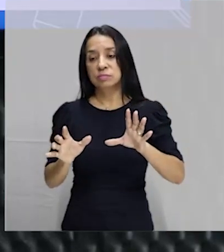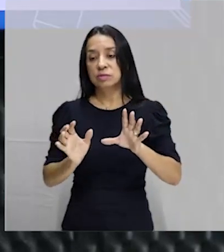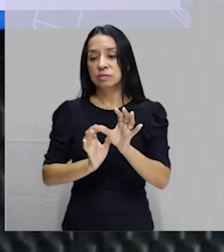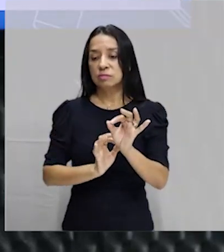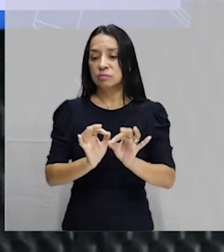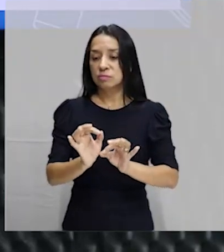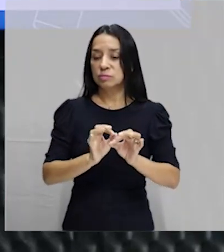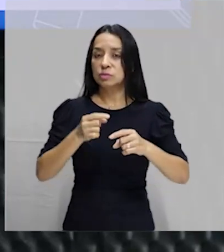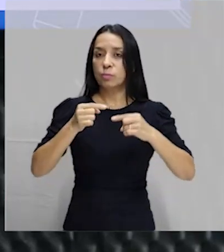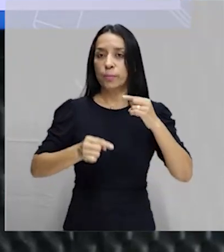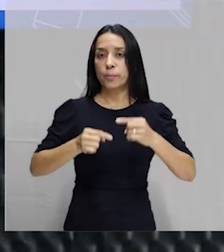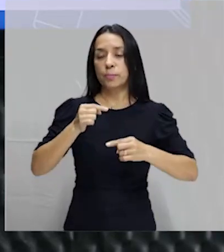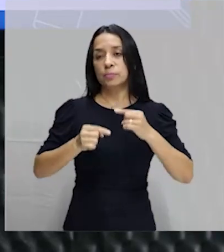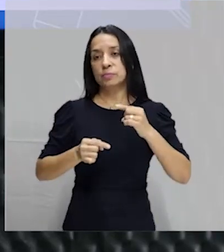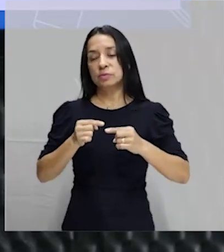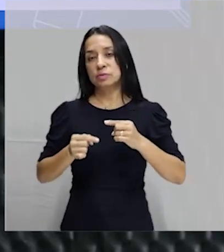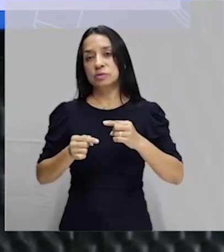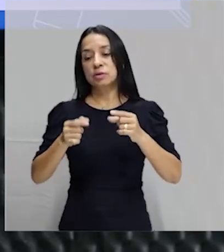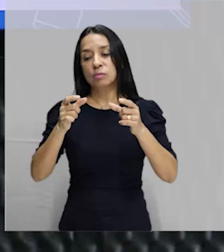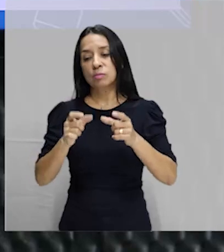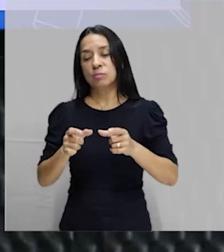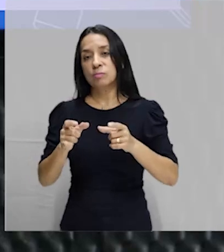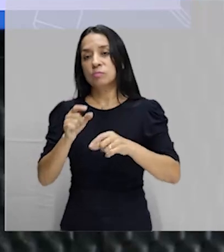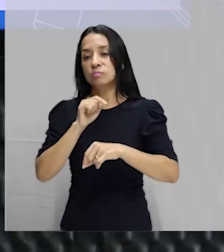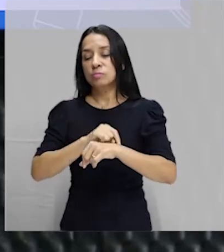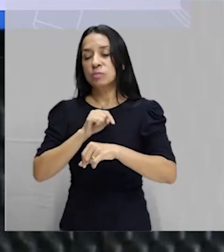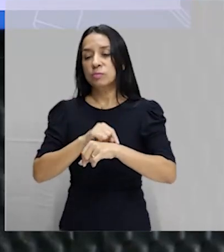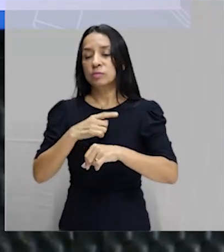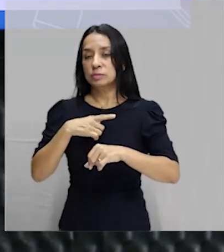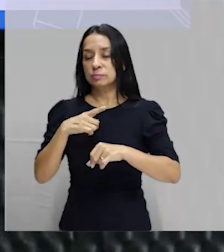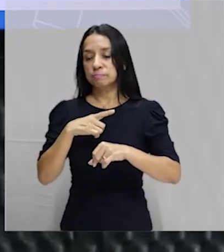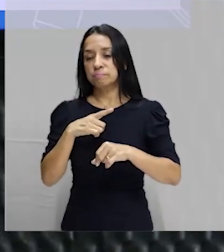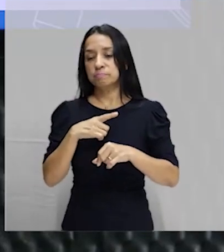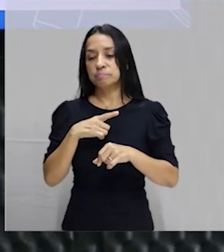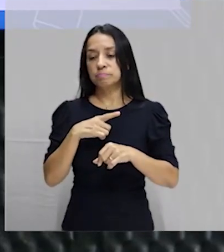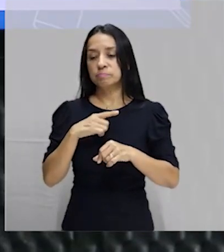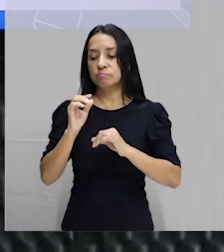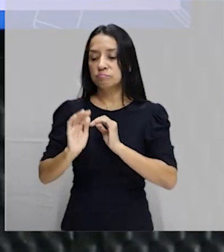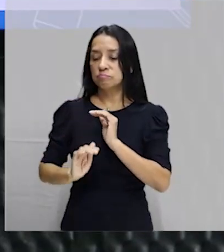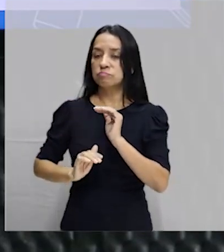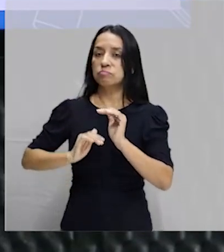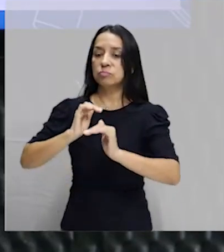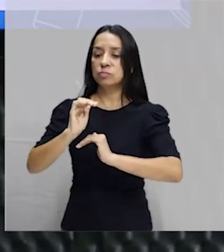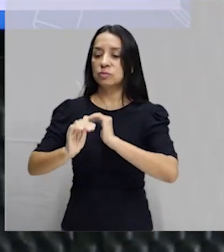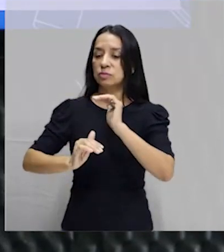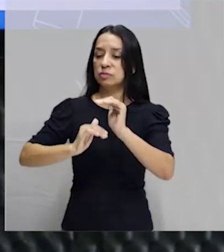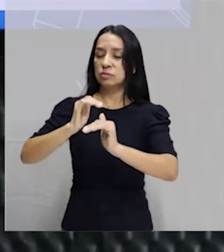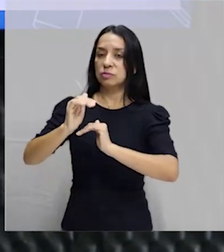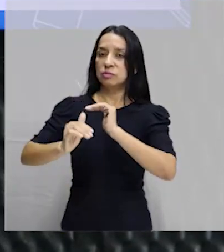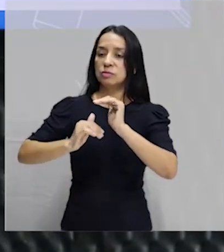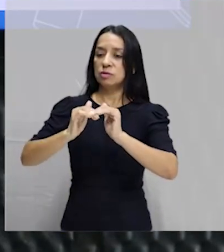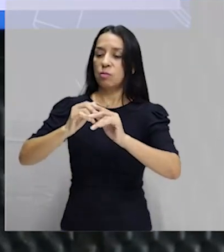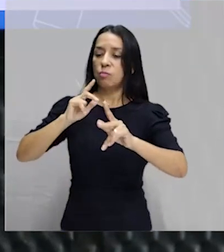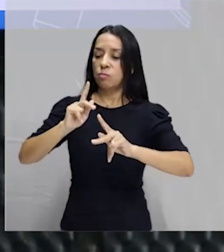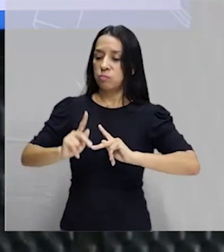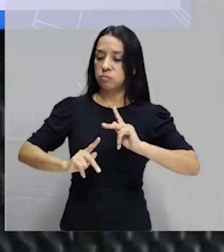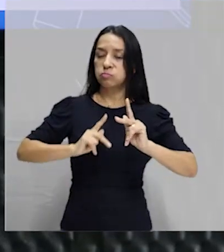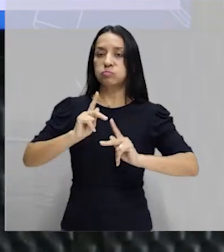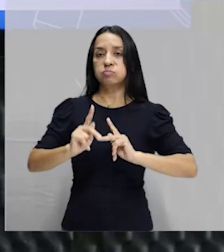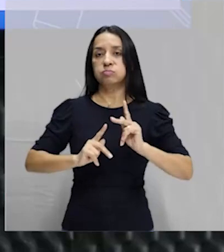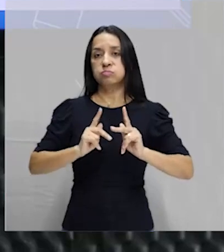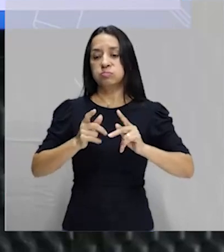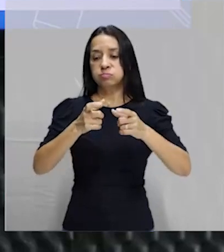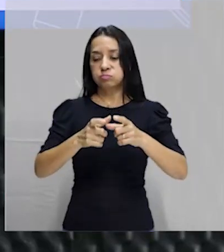formação política, onde no momento em que se tem um processo de crescimento populacional,